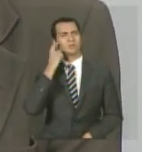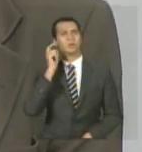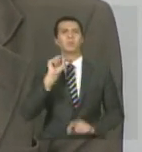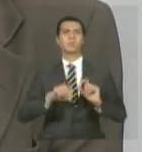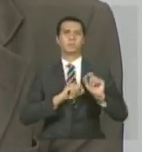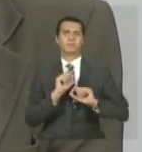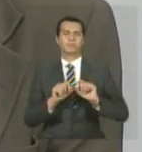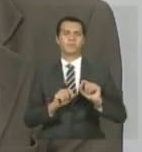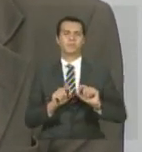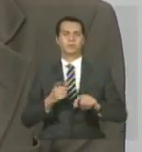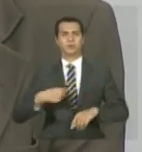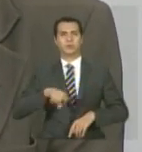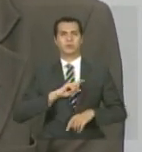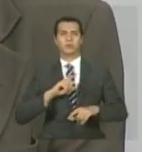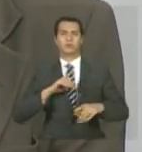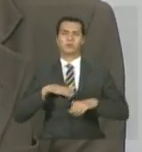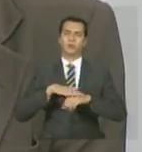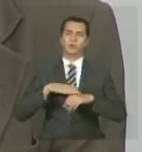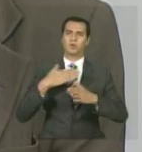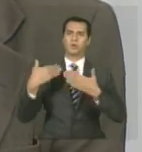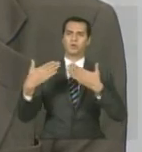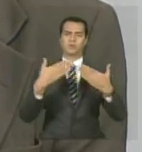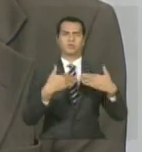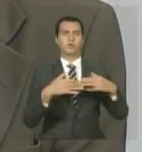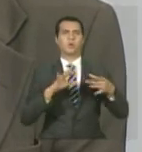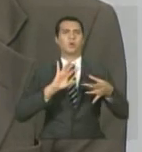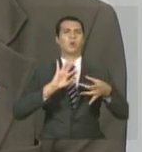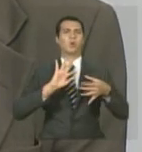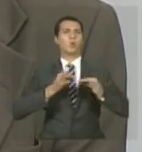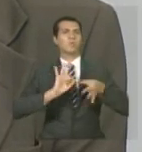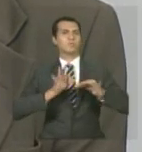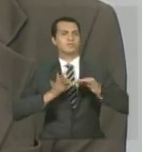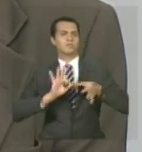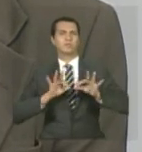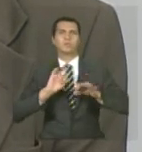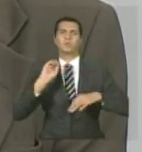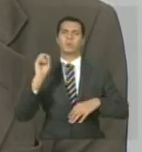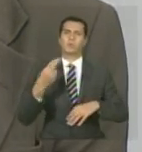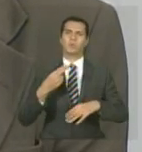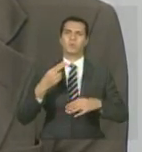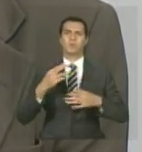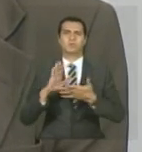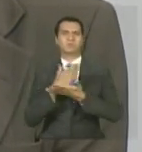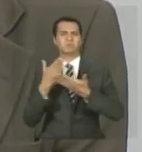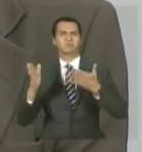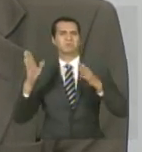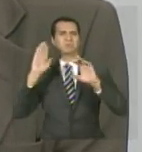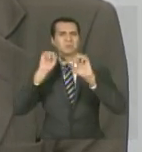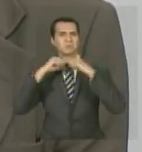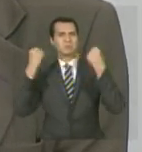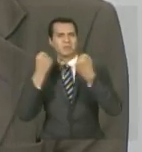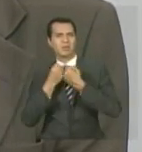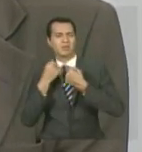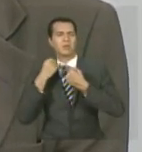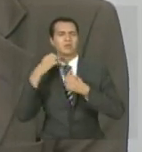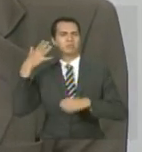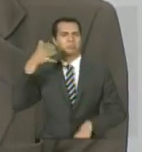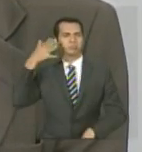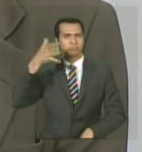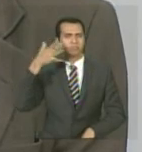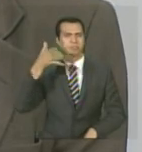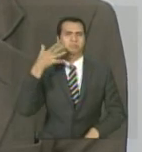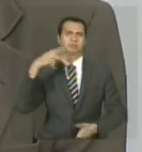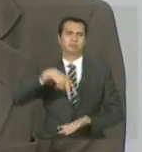está conversando em oficinas, em processos aí de seminários, de que, na